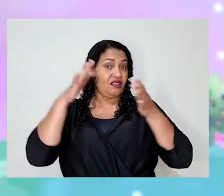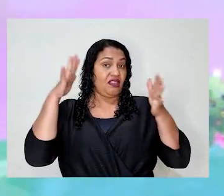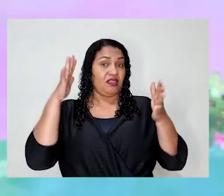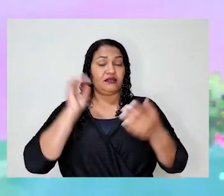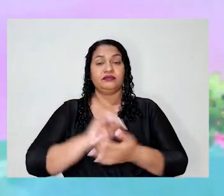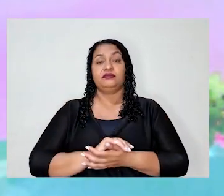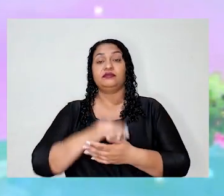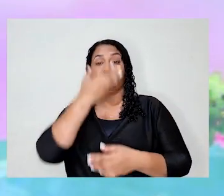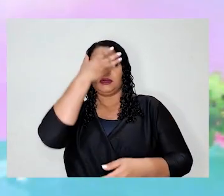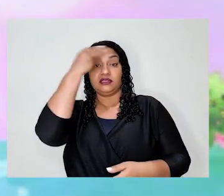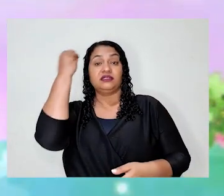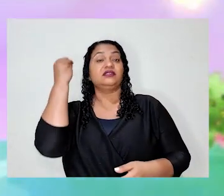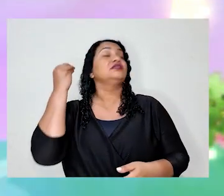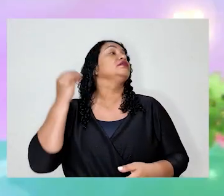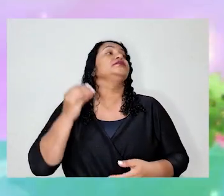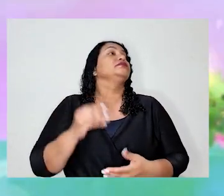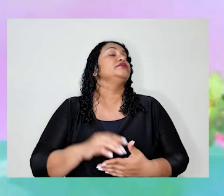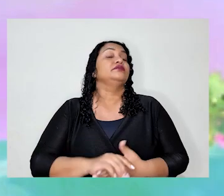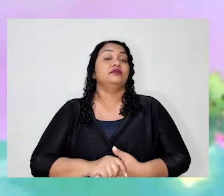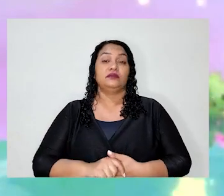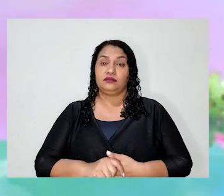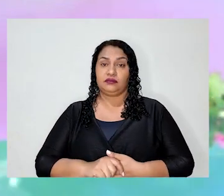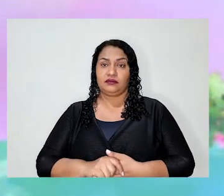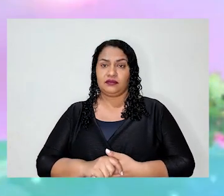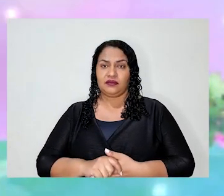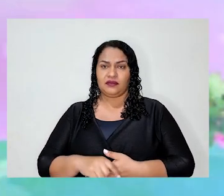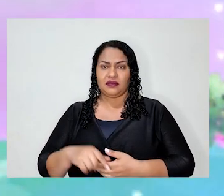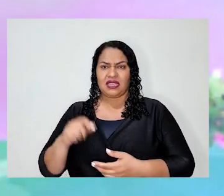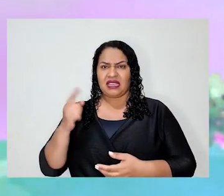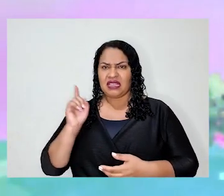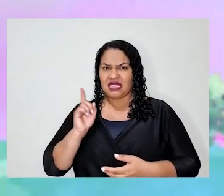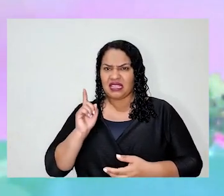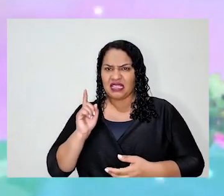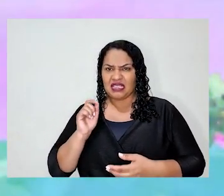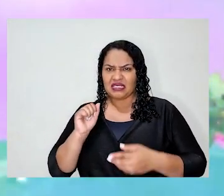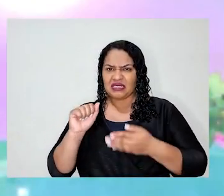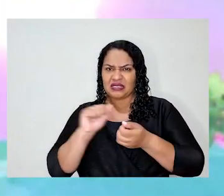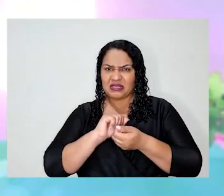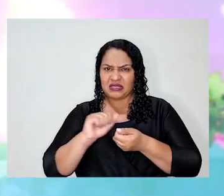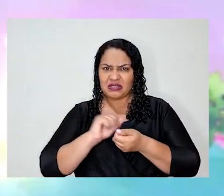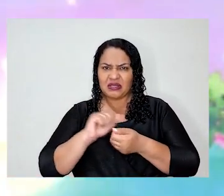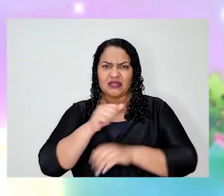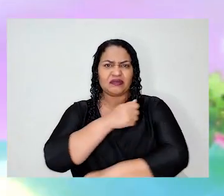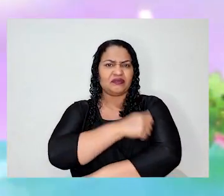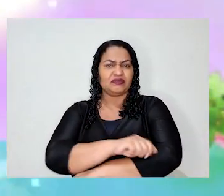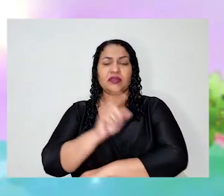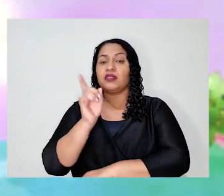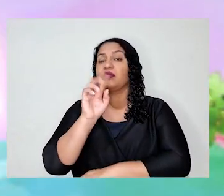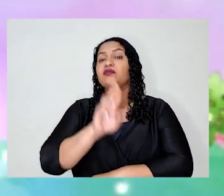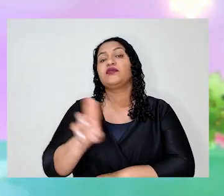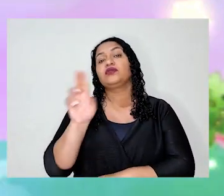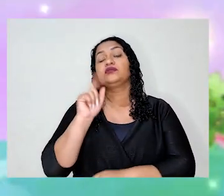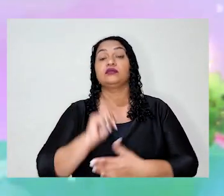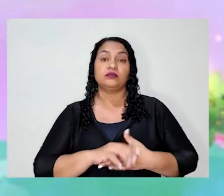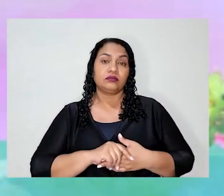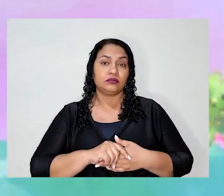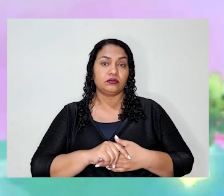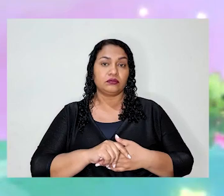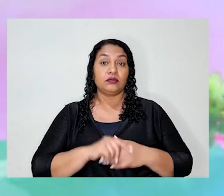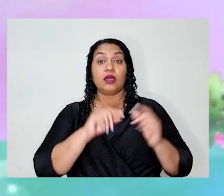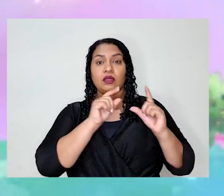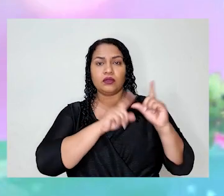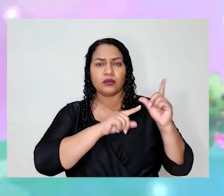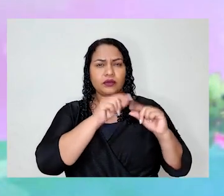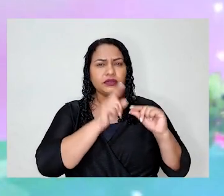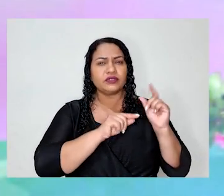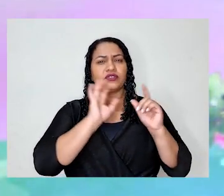brilhar, esqueça. A escova eu não vou usar. Todas as